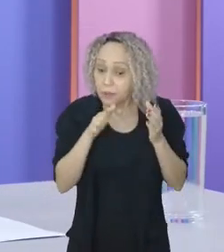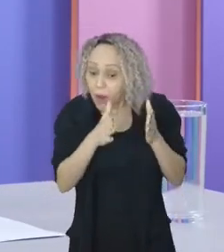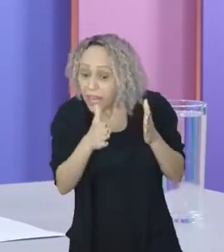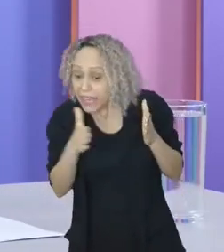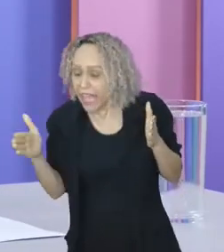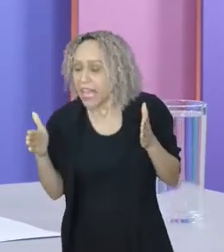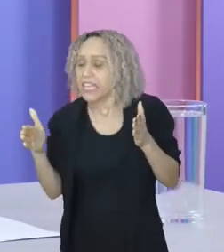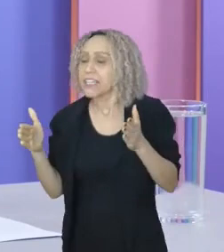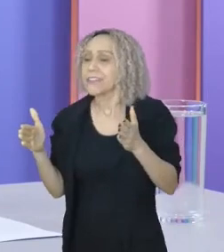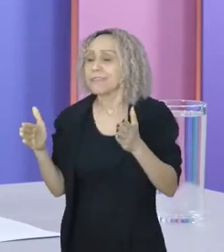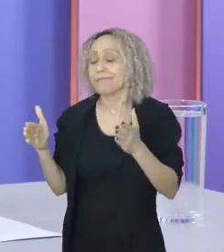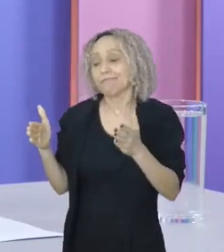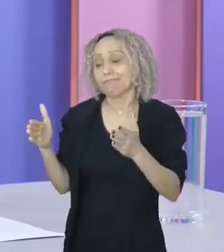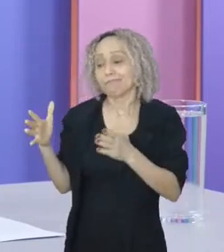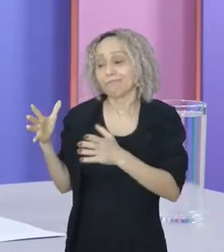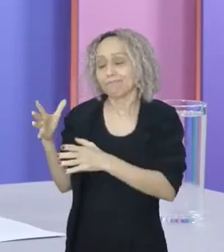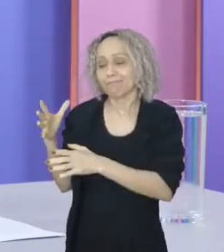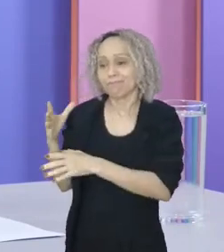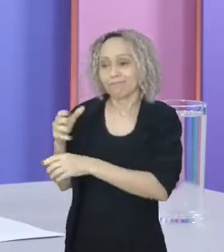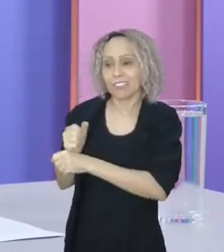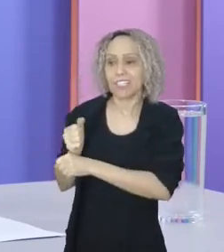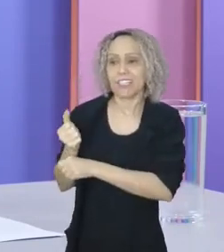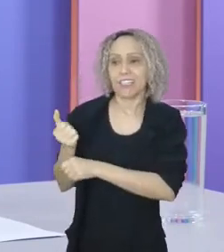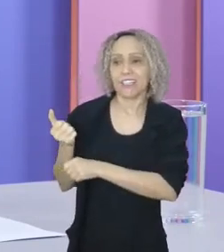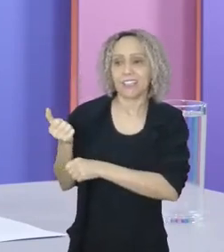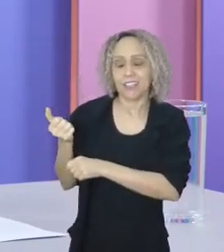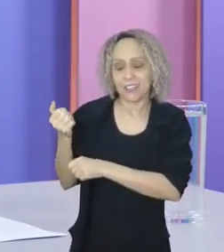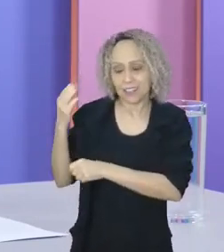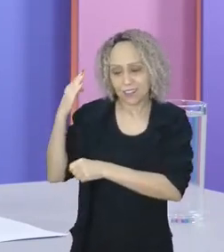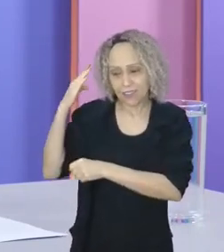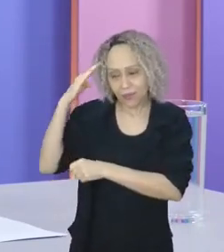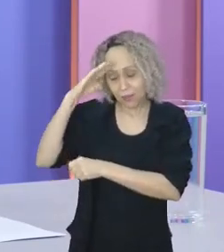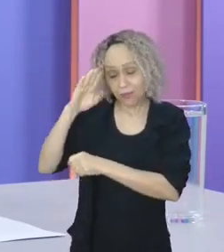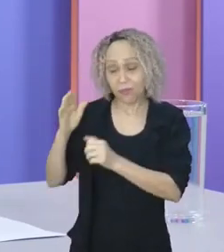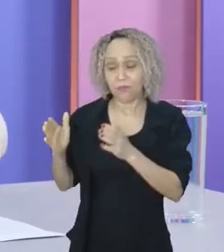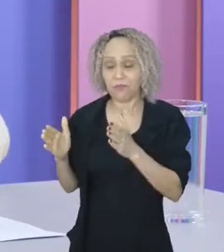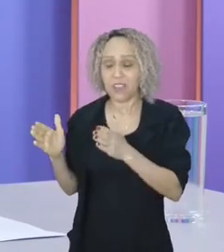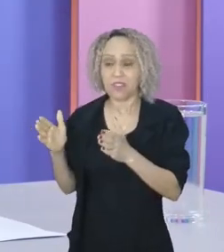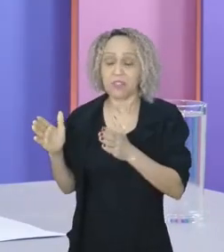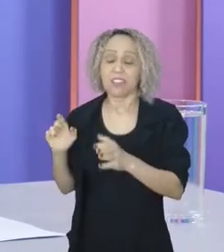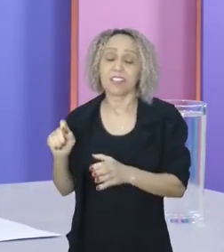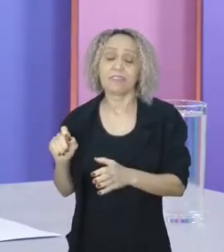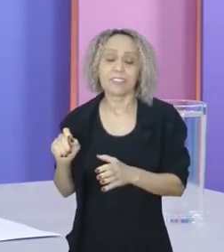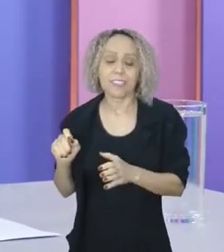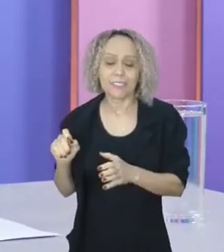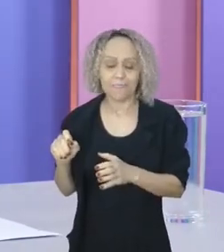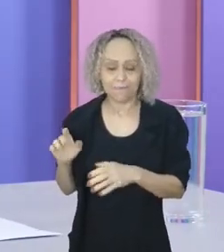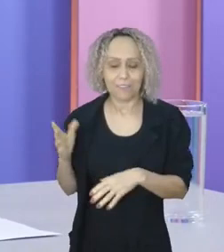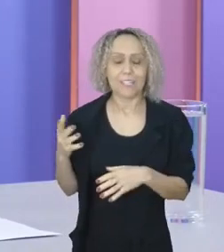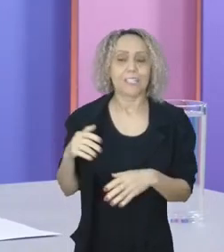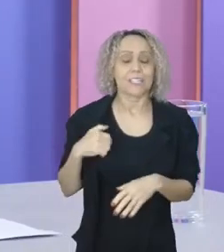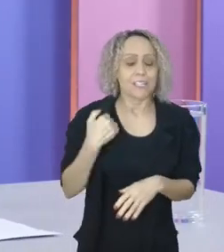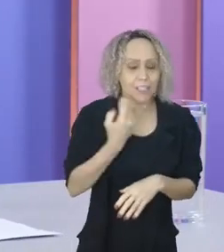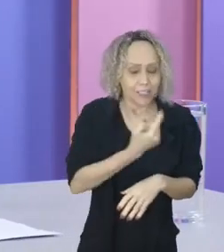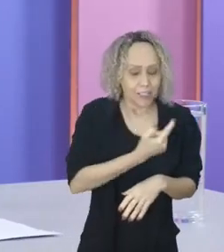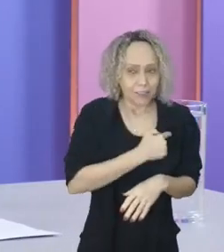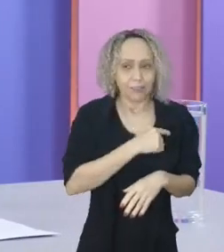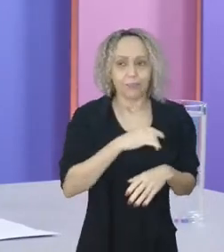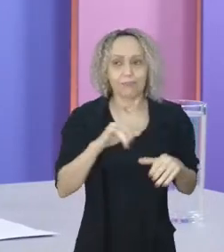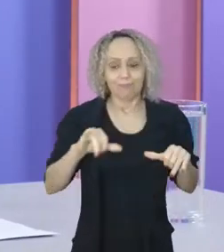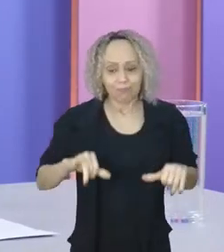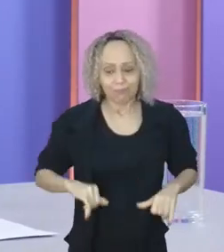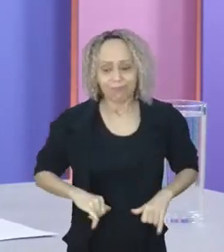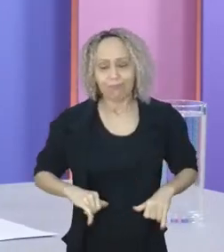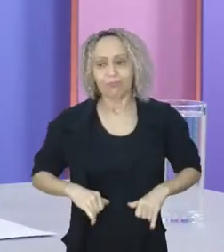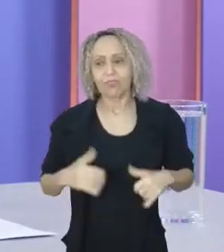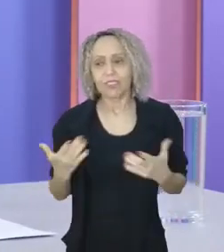pessoas menos importantes, pessoas inferiores, como a gente via na fala, por exemplo, do